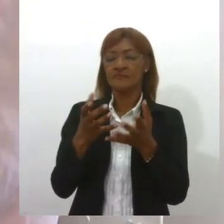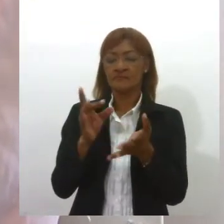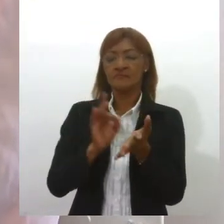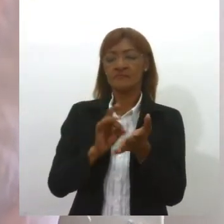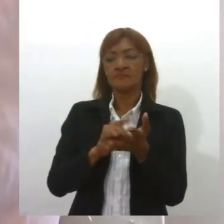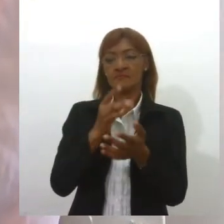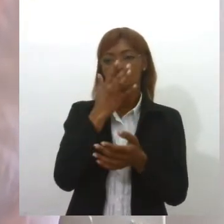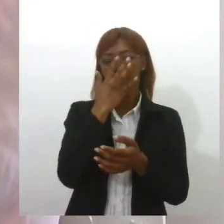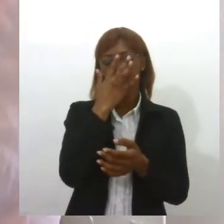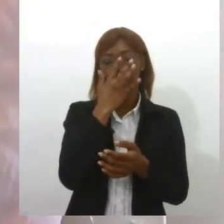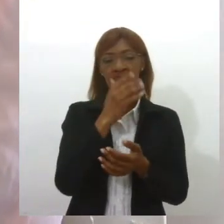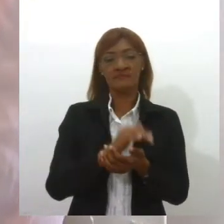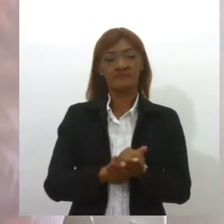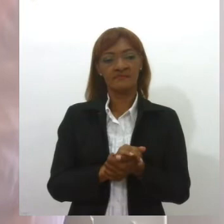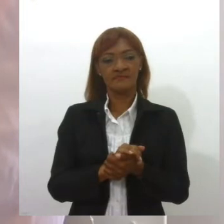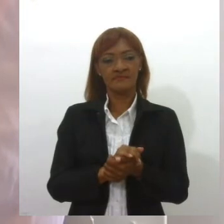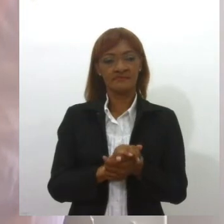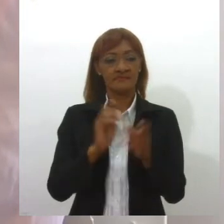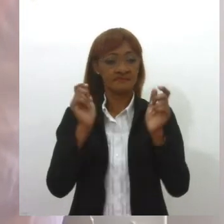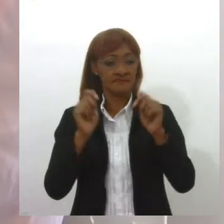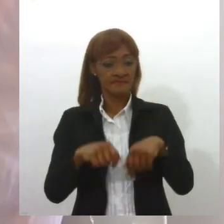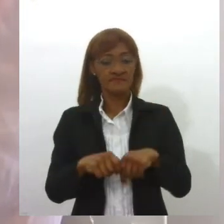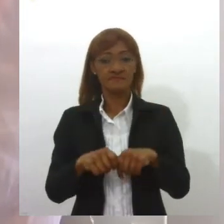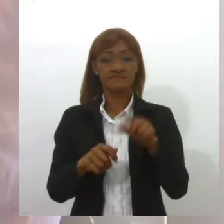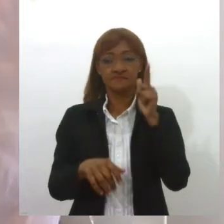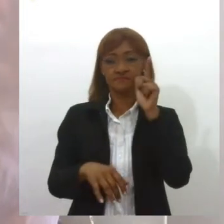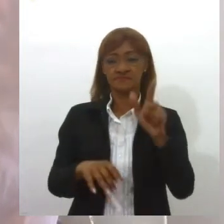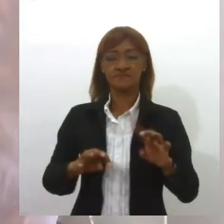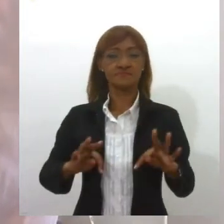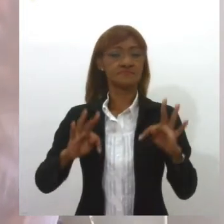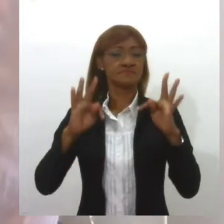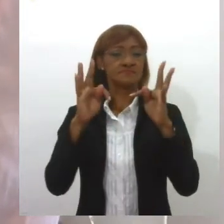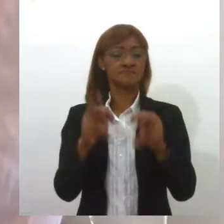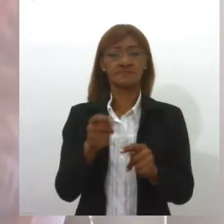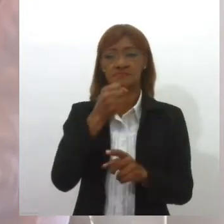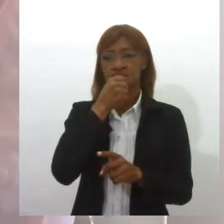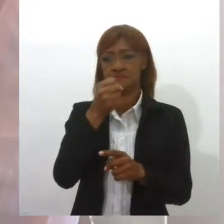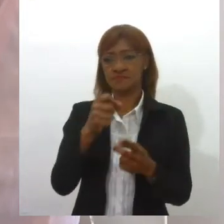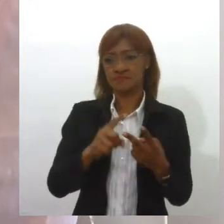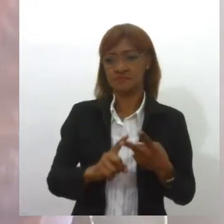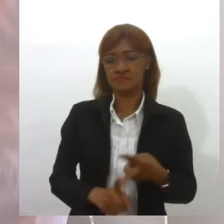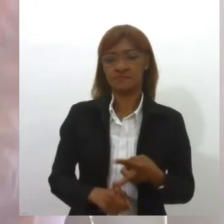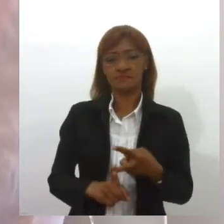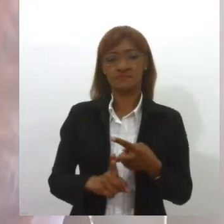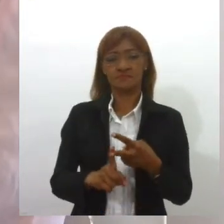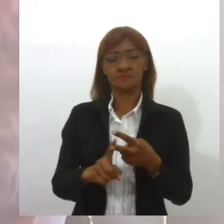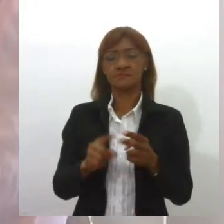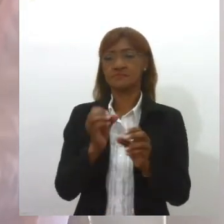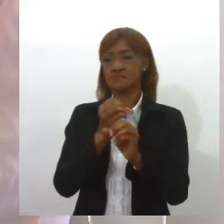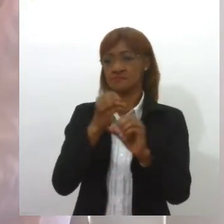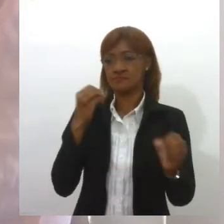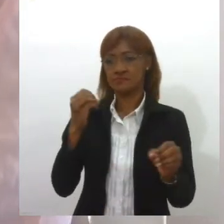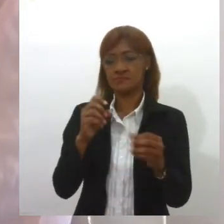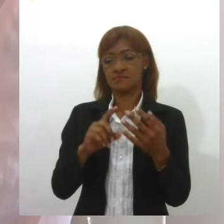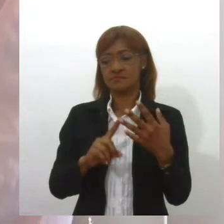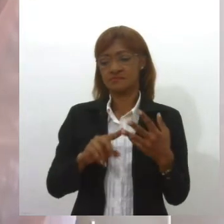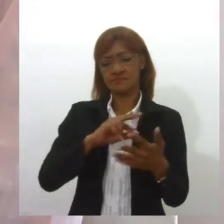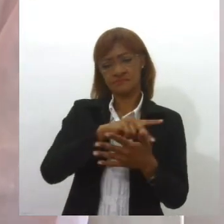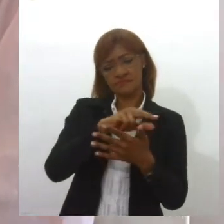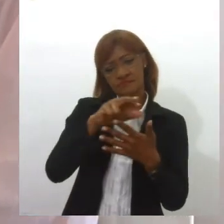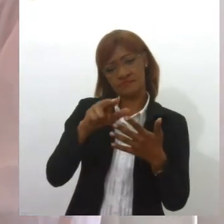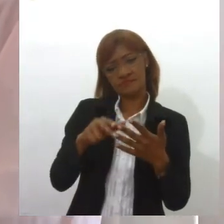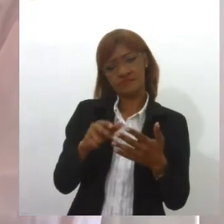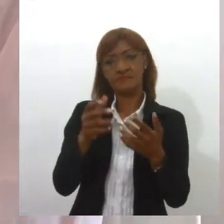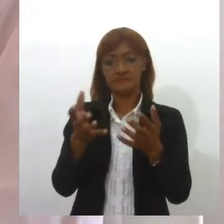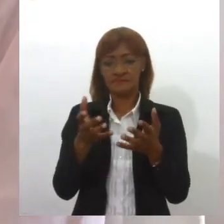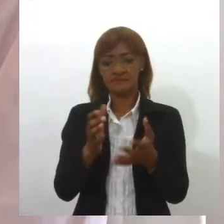coisa que consiga abranger várias áreas, né? Jornalismo, a questão industrial, realmente vocês querem abraçar várias